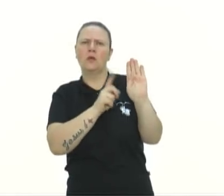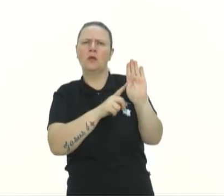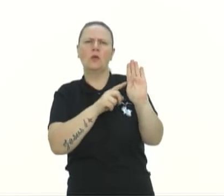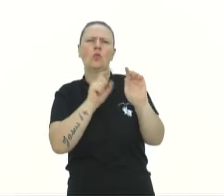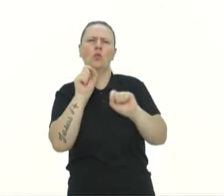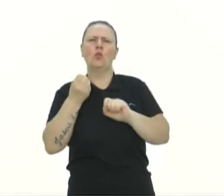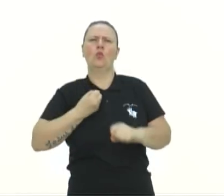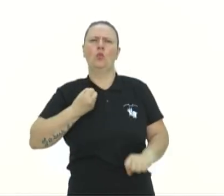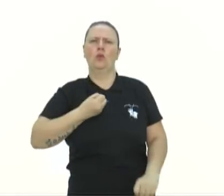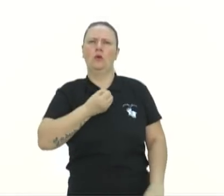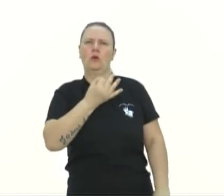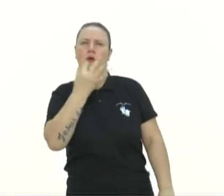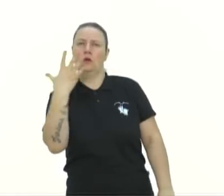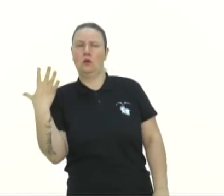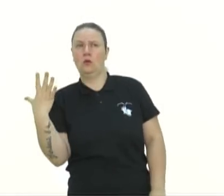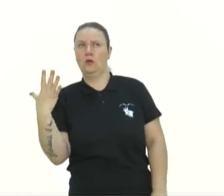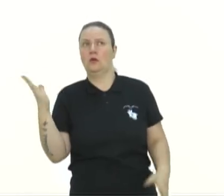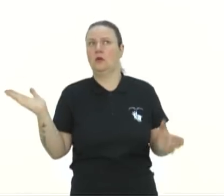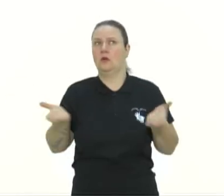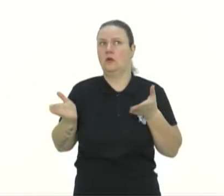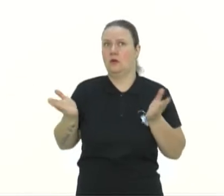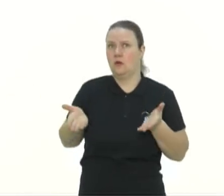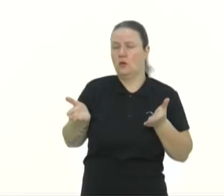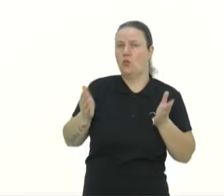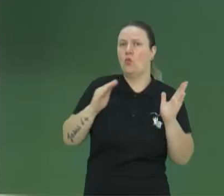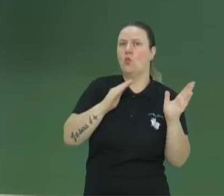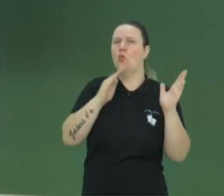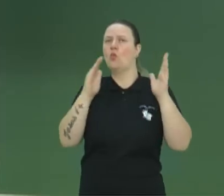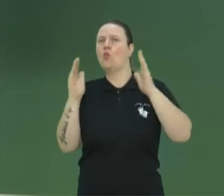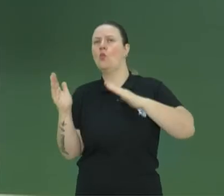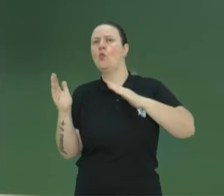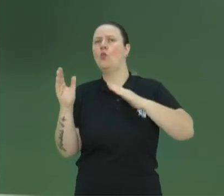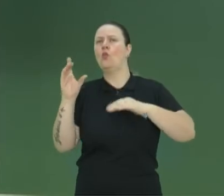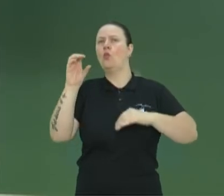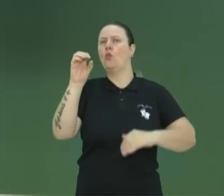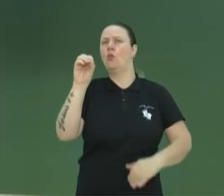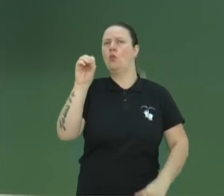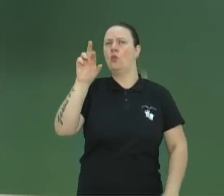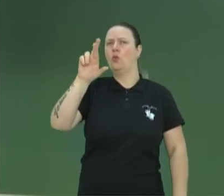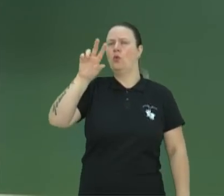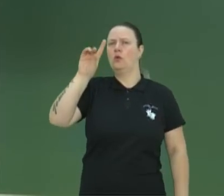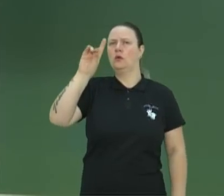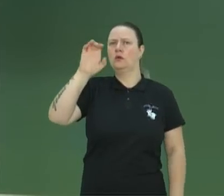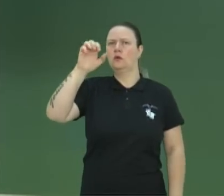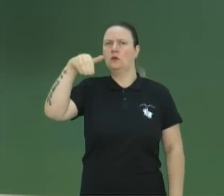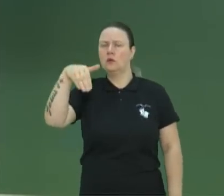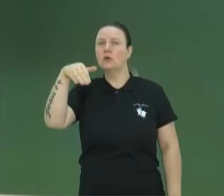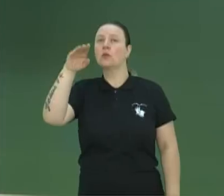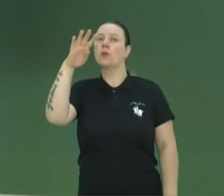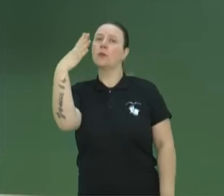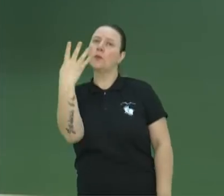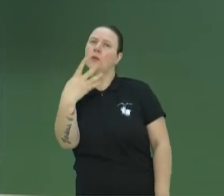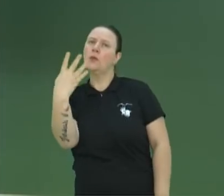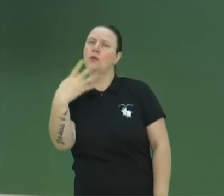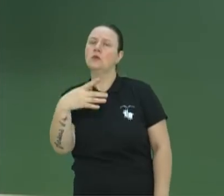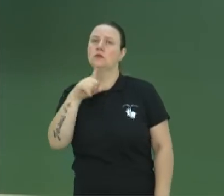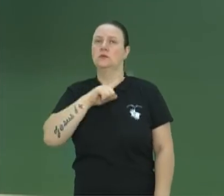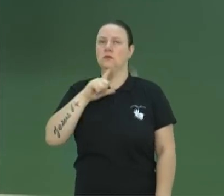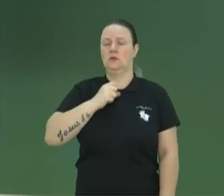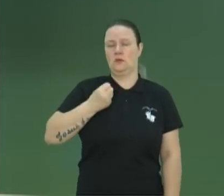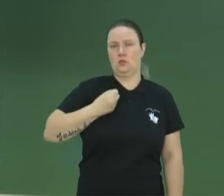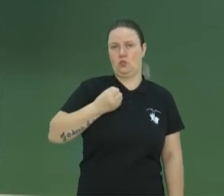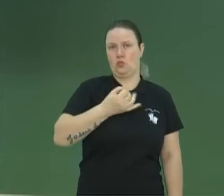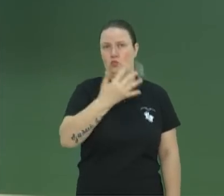matriz de identidade de ordem 4? Então, elemento nulo. O que é mesmo o elemento nulo? O elemento nulo é elemento igual